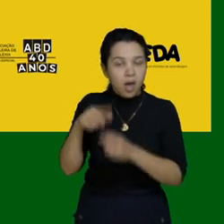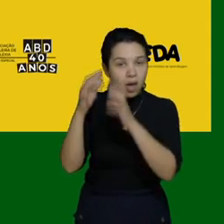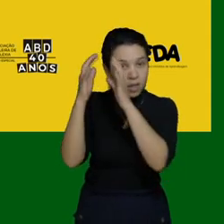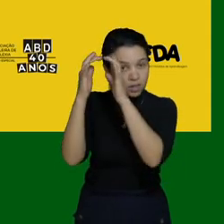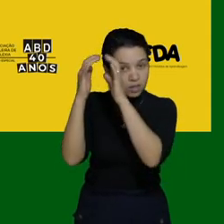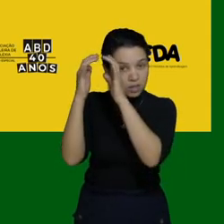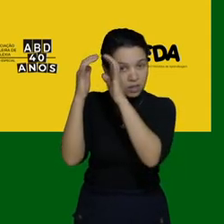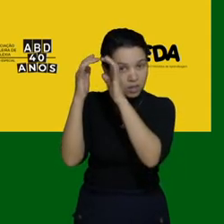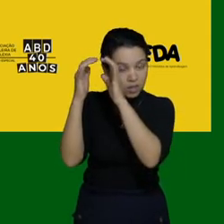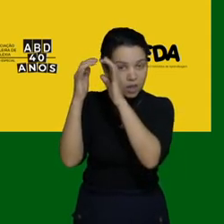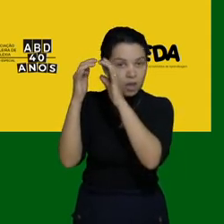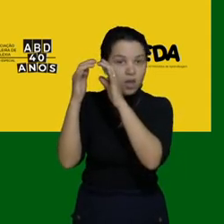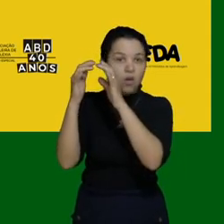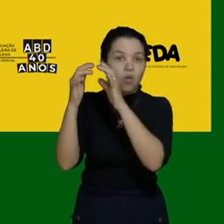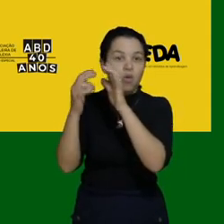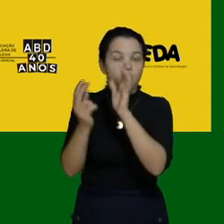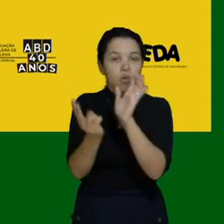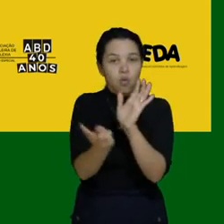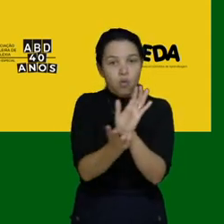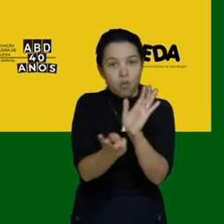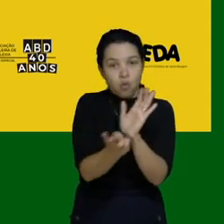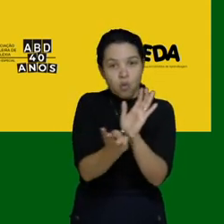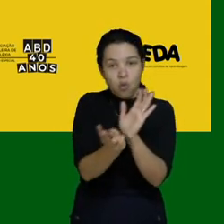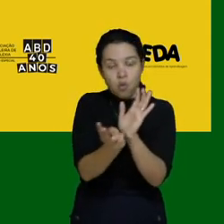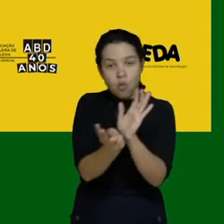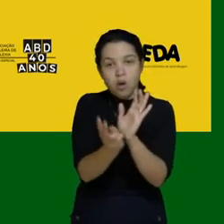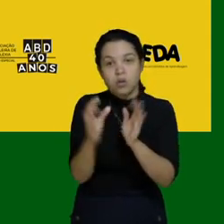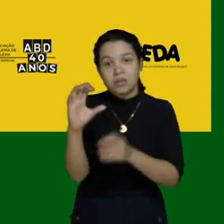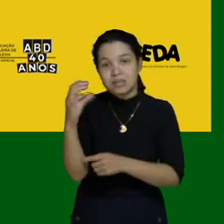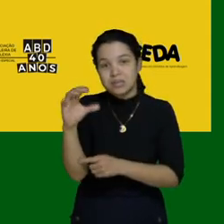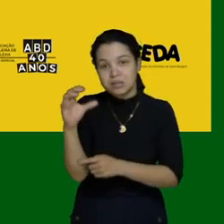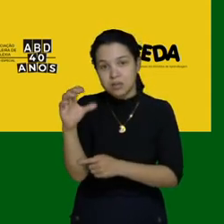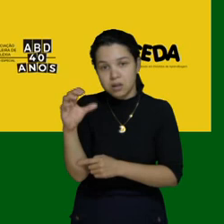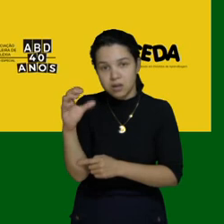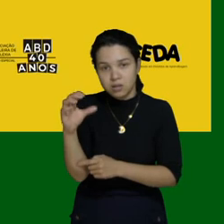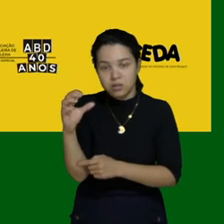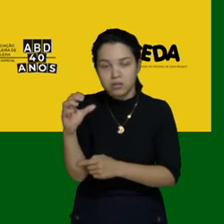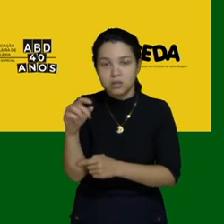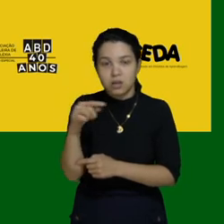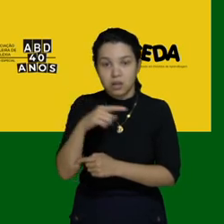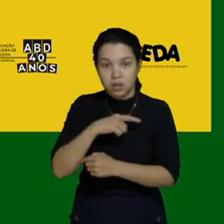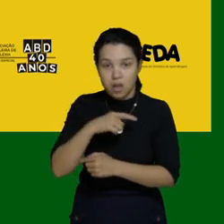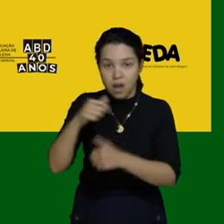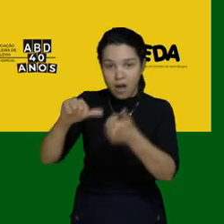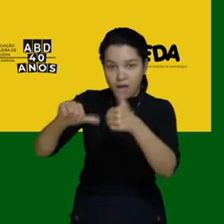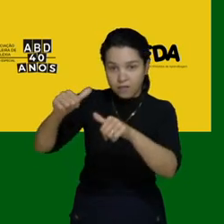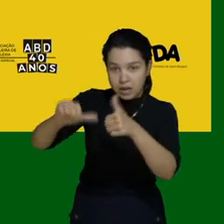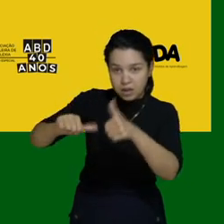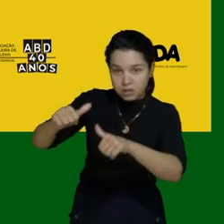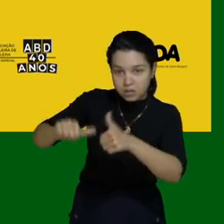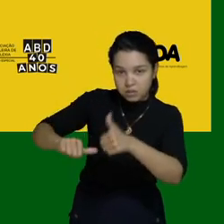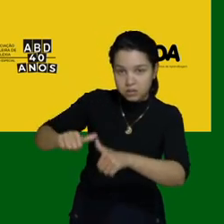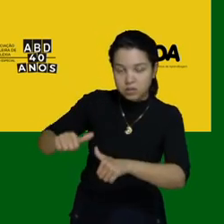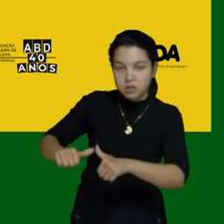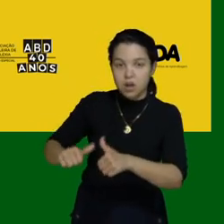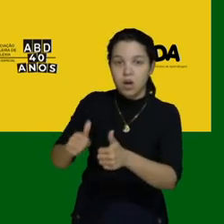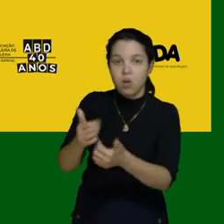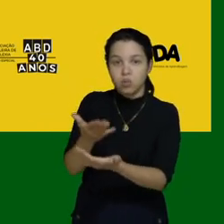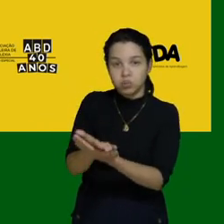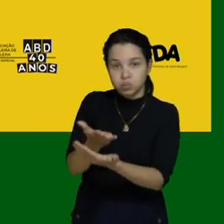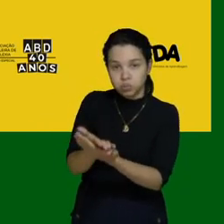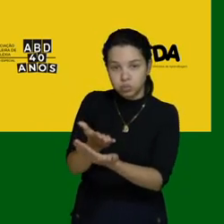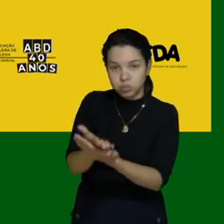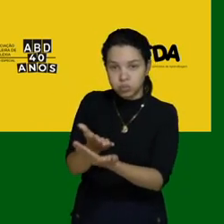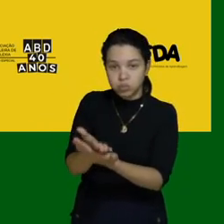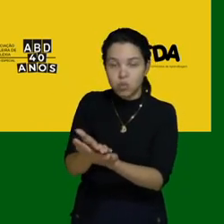vejo nas minhas pesquisas que tudo que eu encontro na avaliação e na intervenção é comprovado na pesquisa então